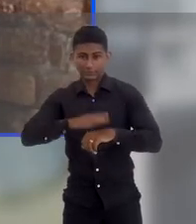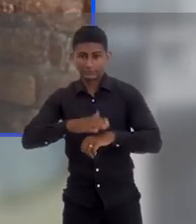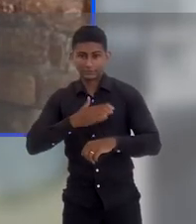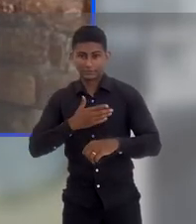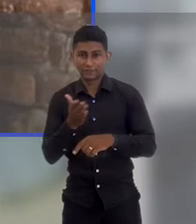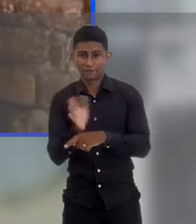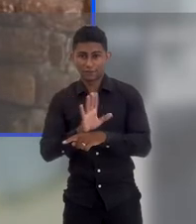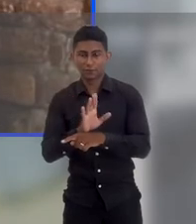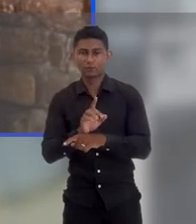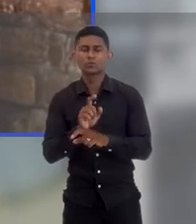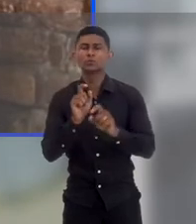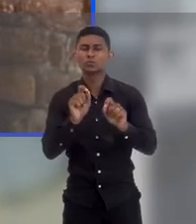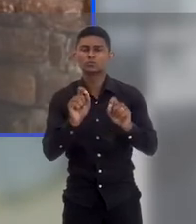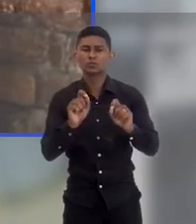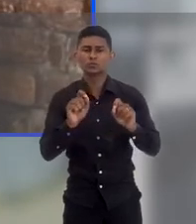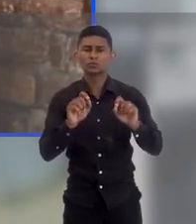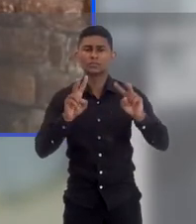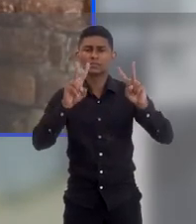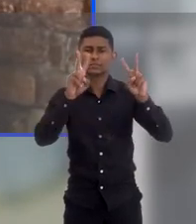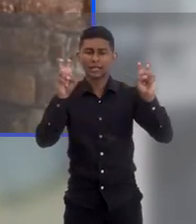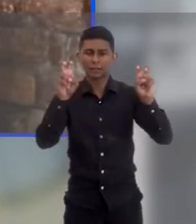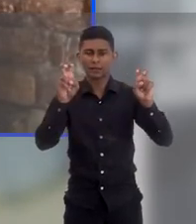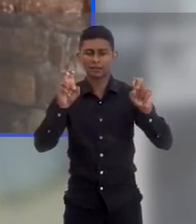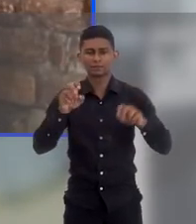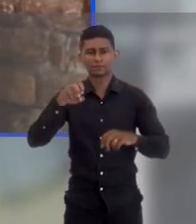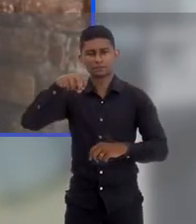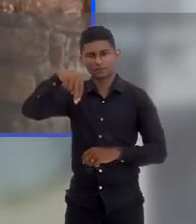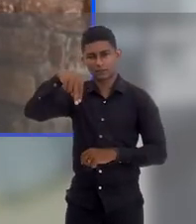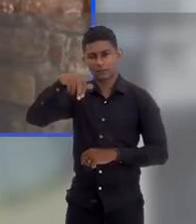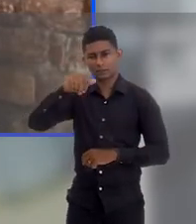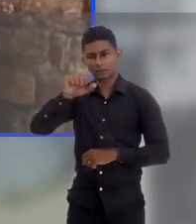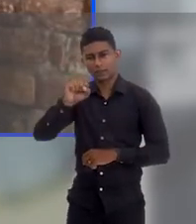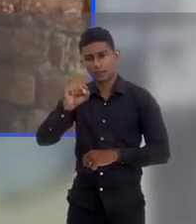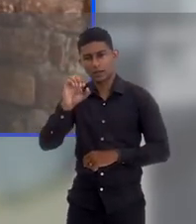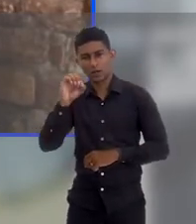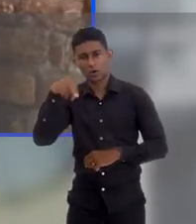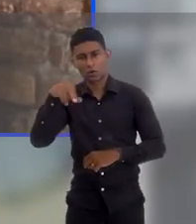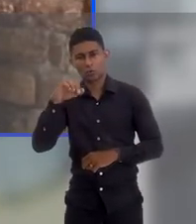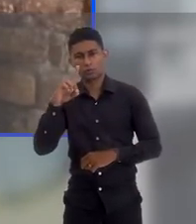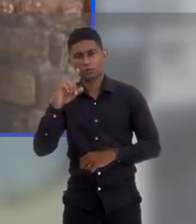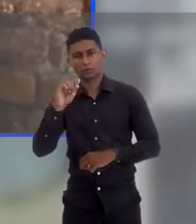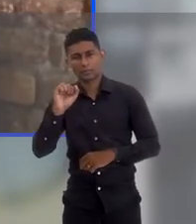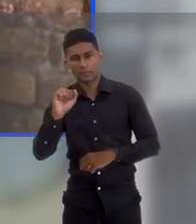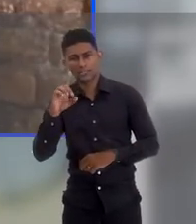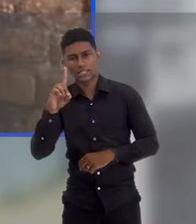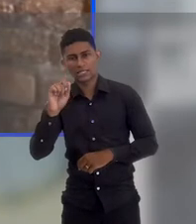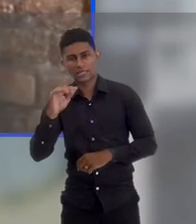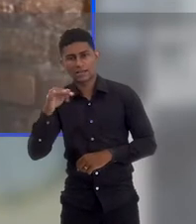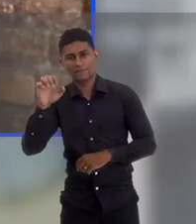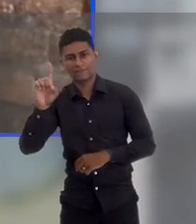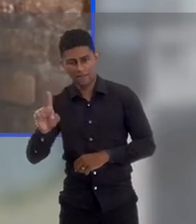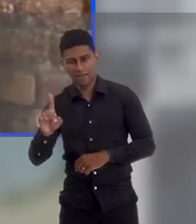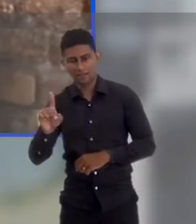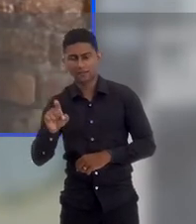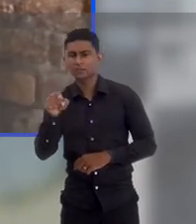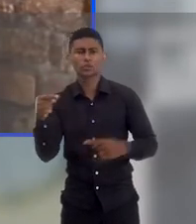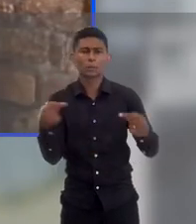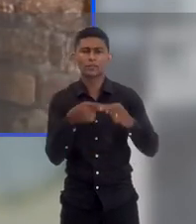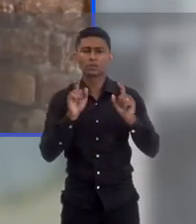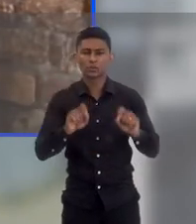da minha vida, e que se chama Nas Ondas da Fé, que é um filme de humor, mas também com drama. É um